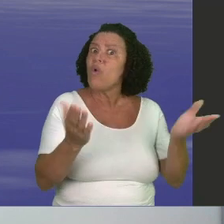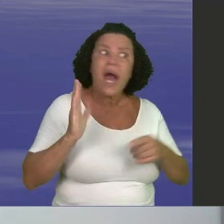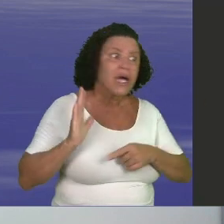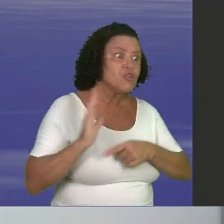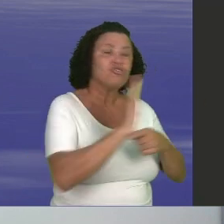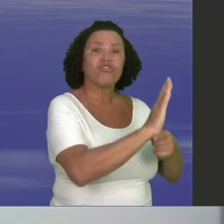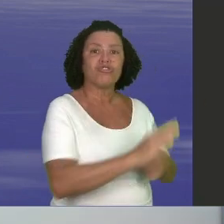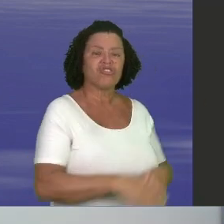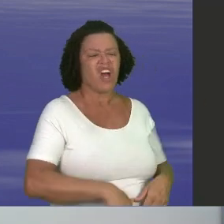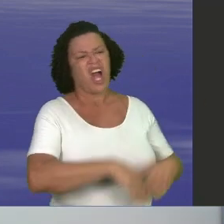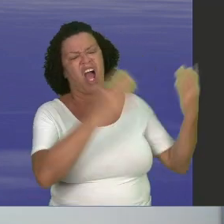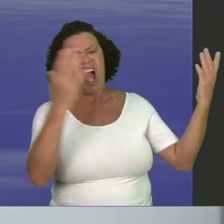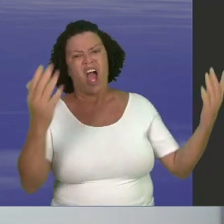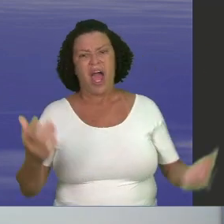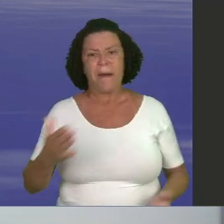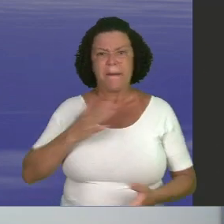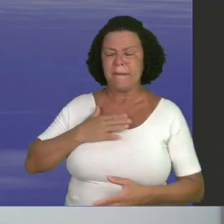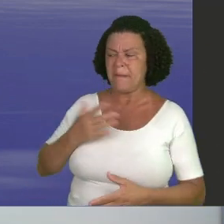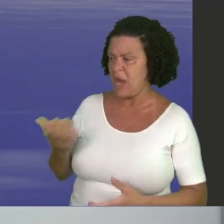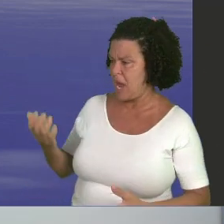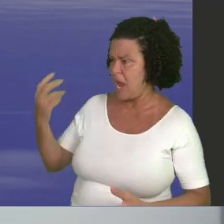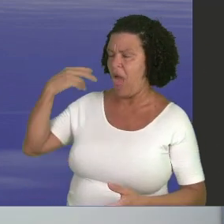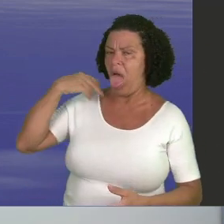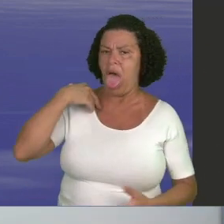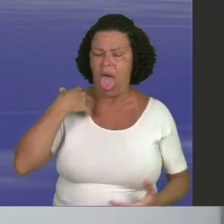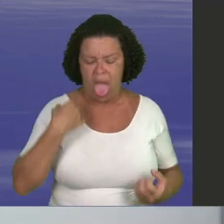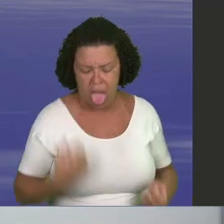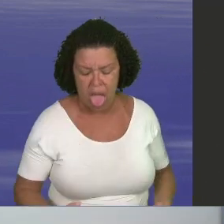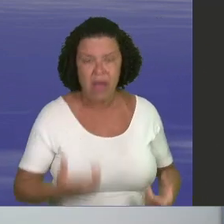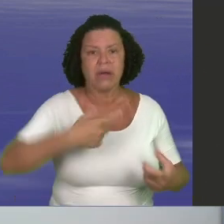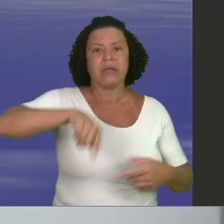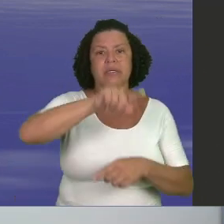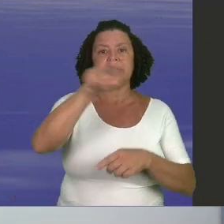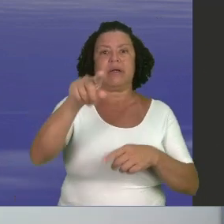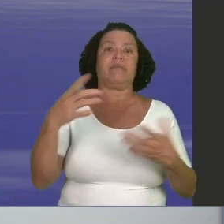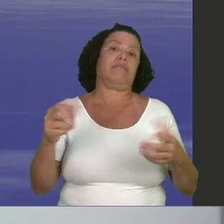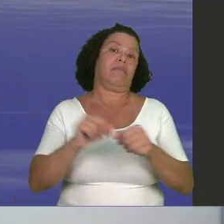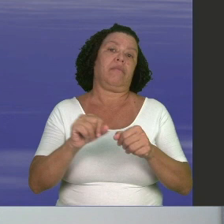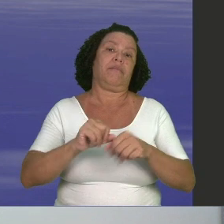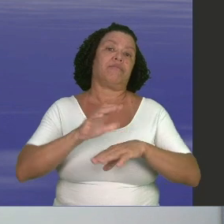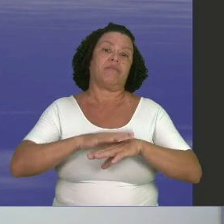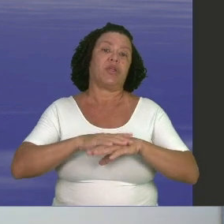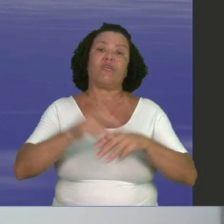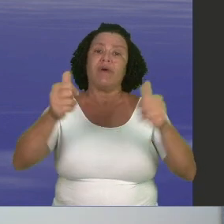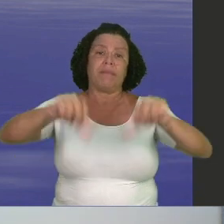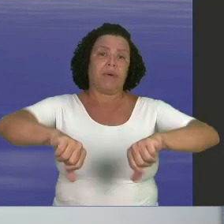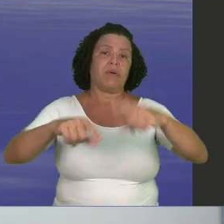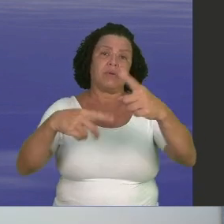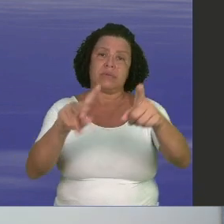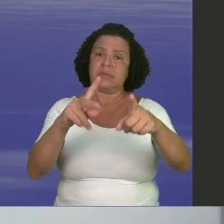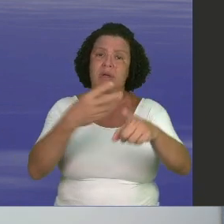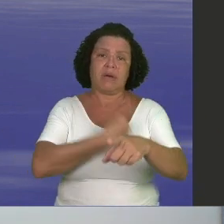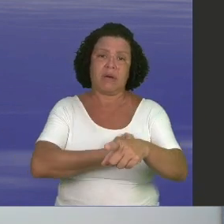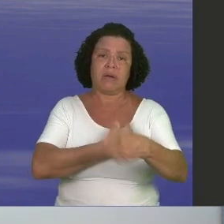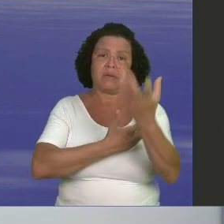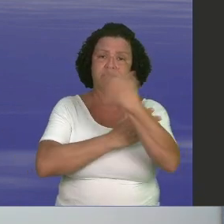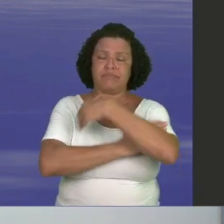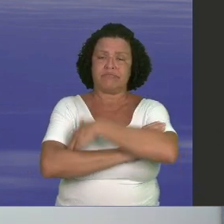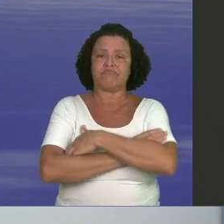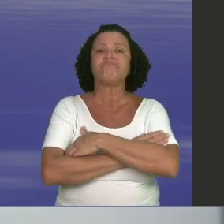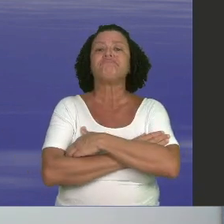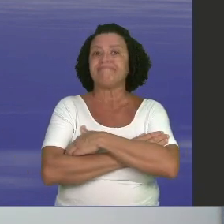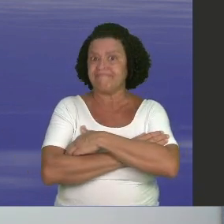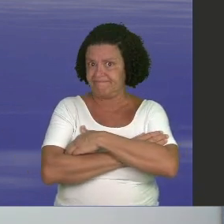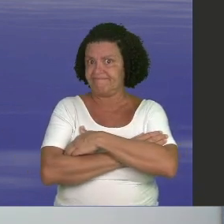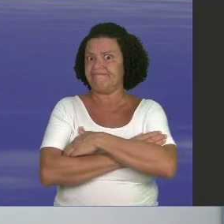achando que é um fardo maior do que você pode carregar, só vai piorar a sua situação. Como também,